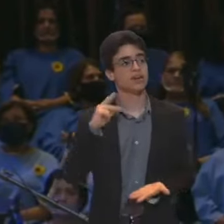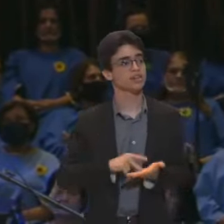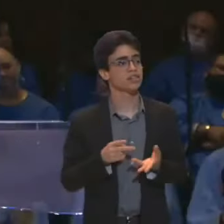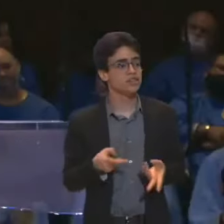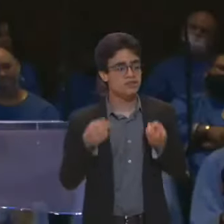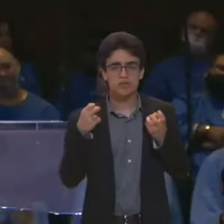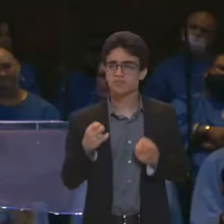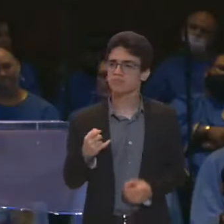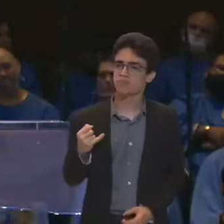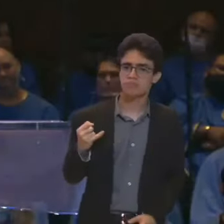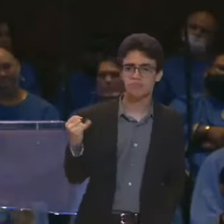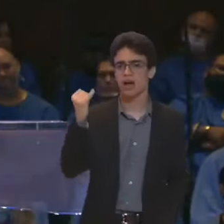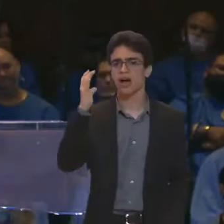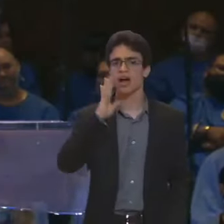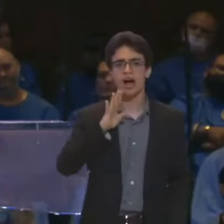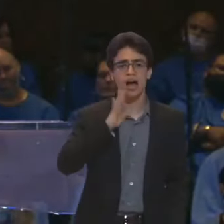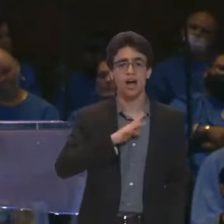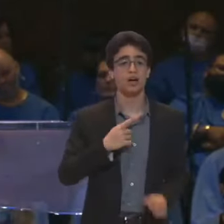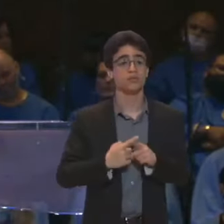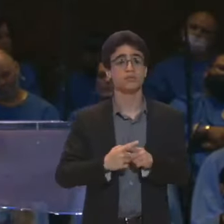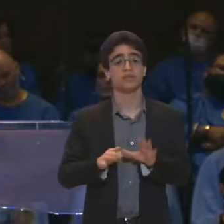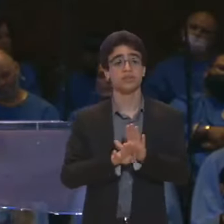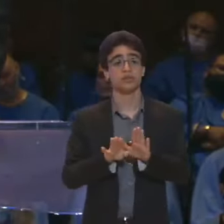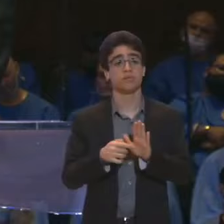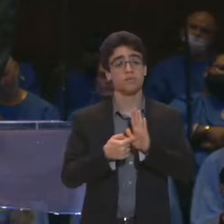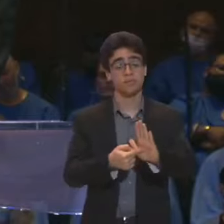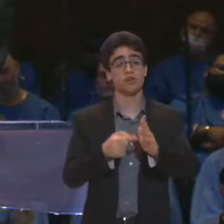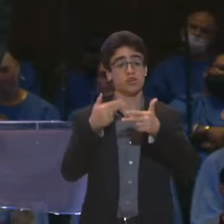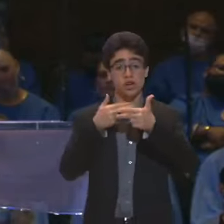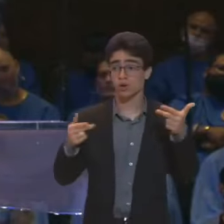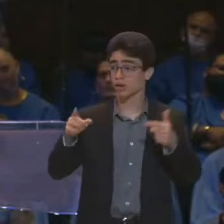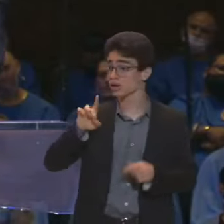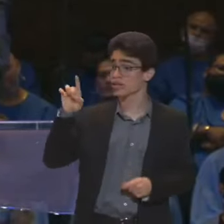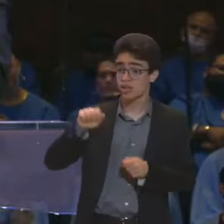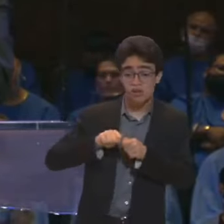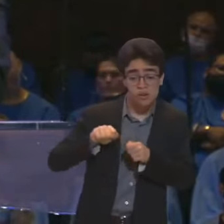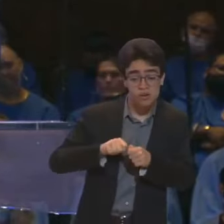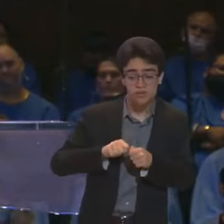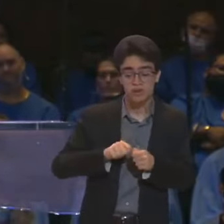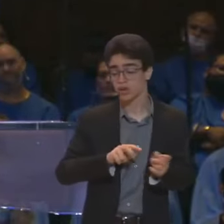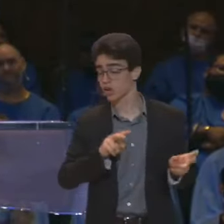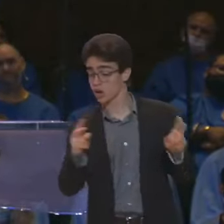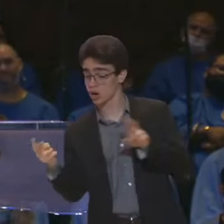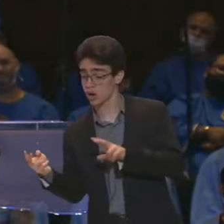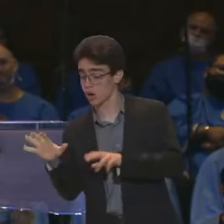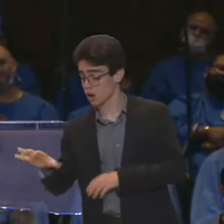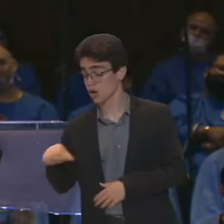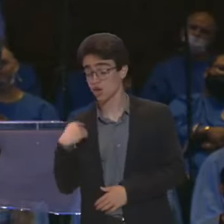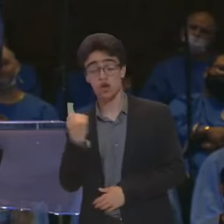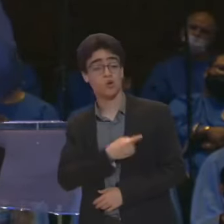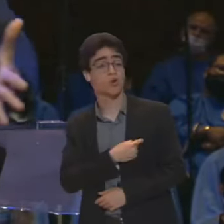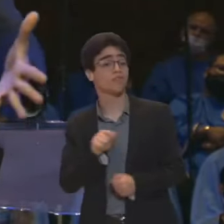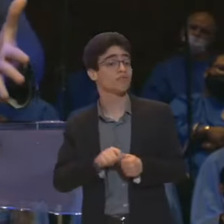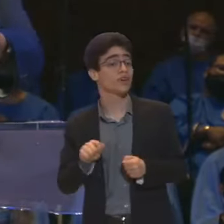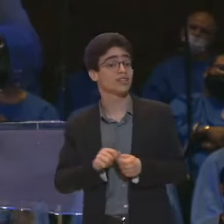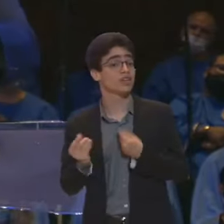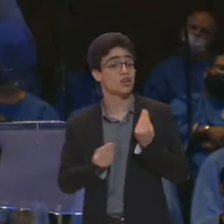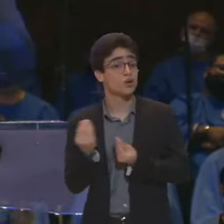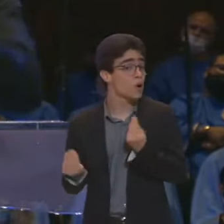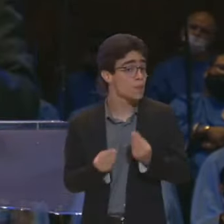muito interessante, porque por um lado mostra o que Cristo fez por nós, por outro mostra o que nós devemos fazer em nome